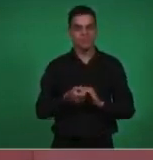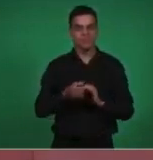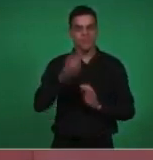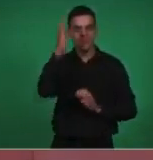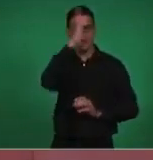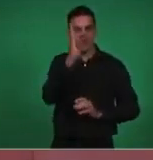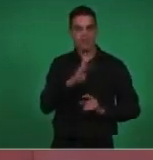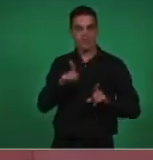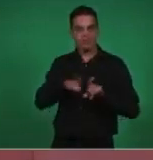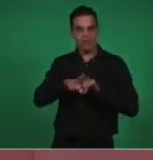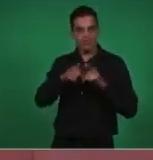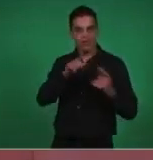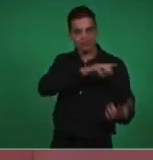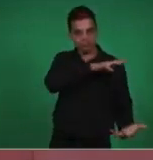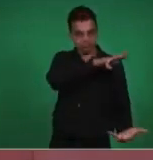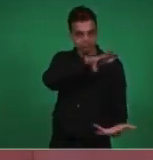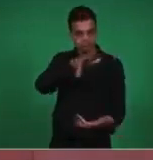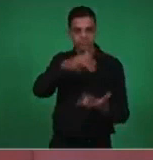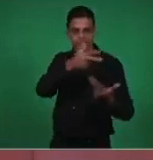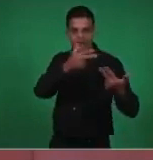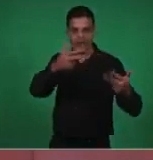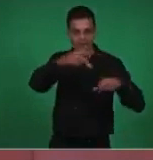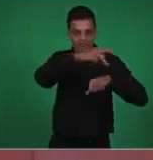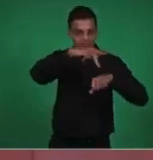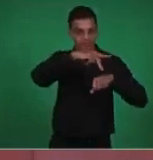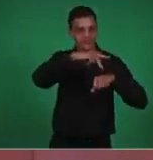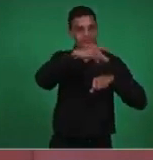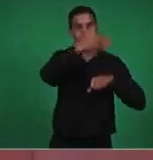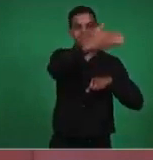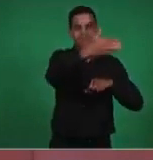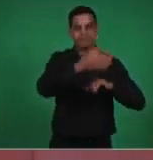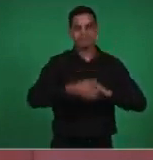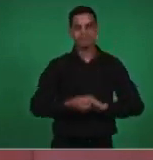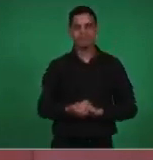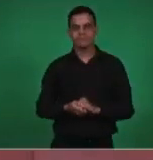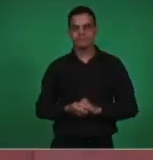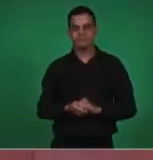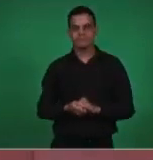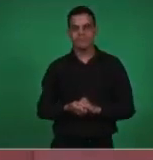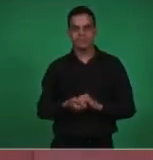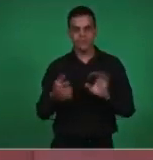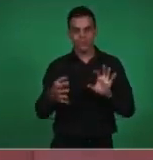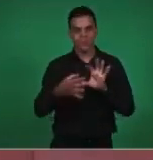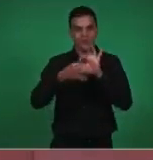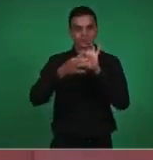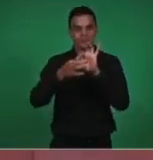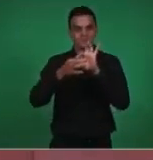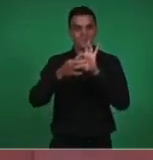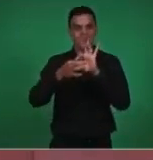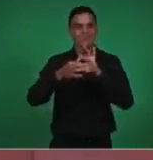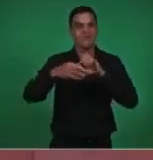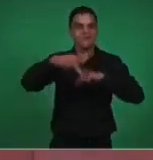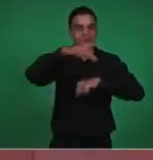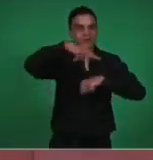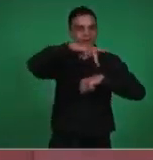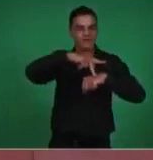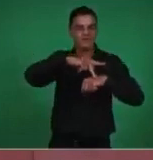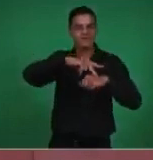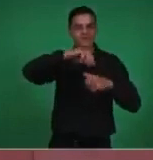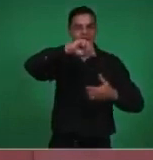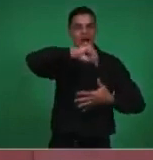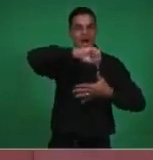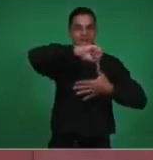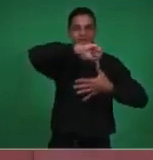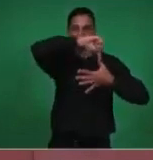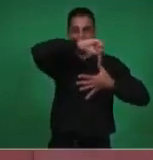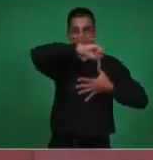mundo. Estamos conectados com os países da América do Sul, América Central, América do